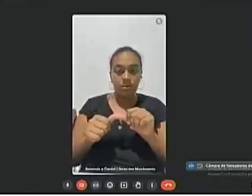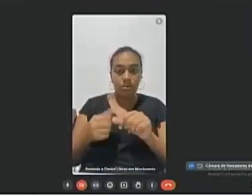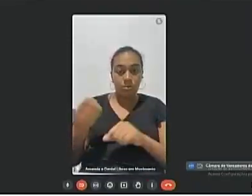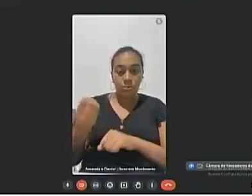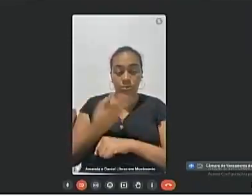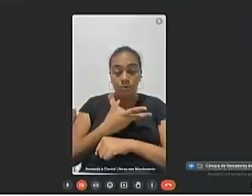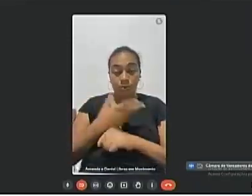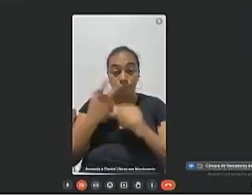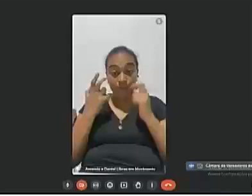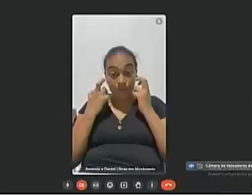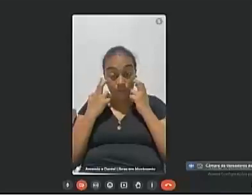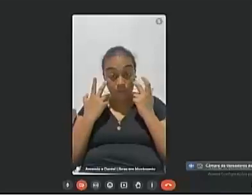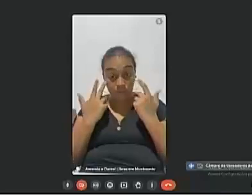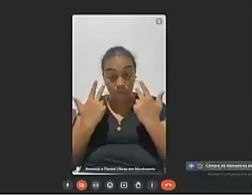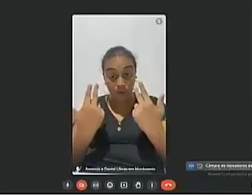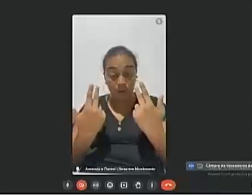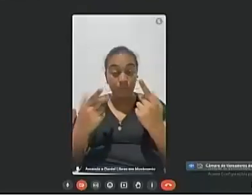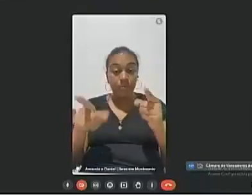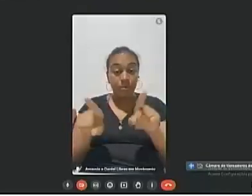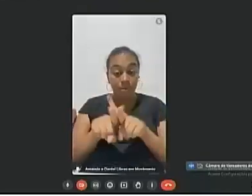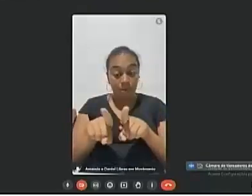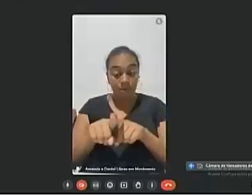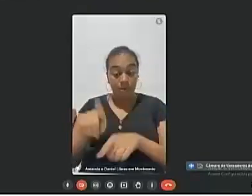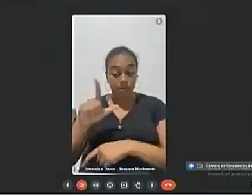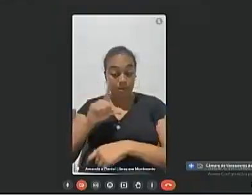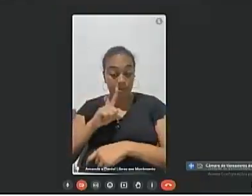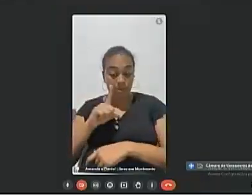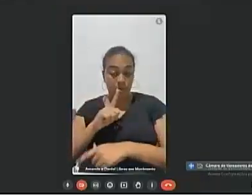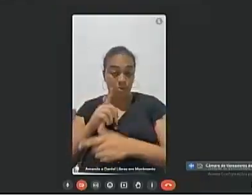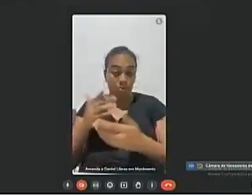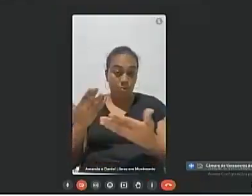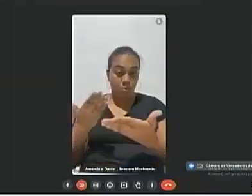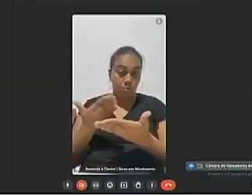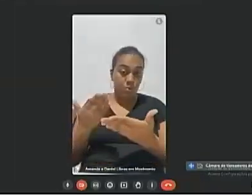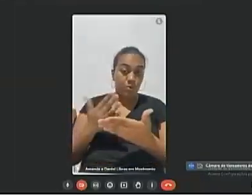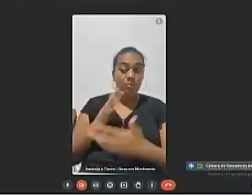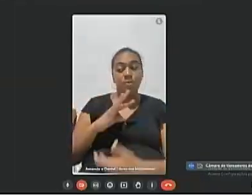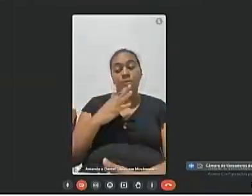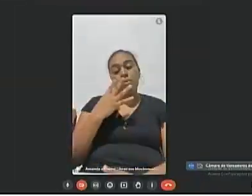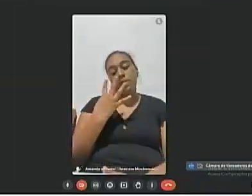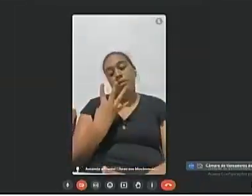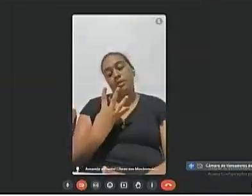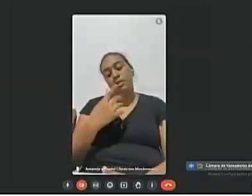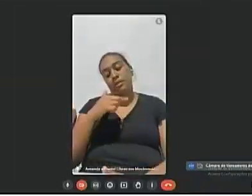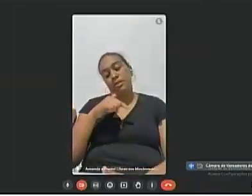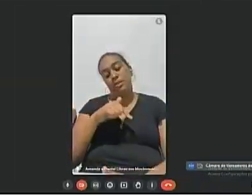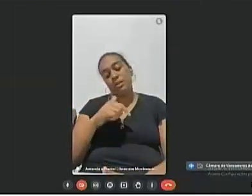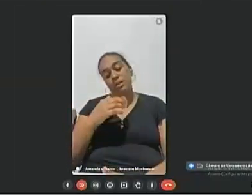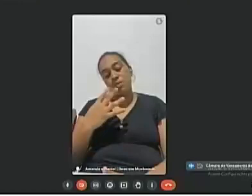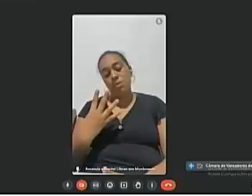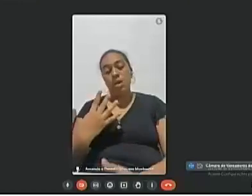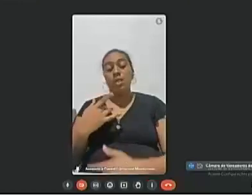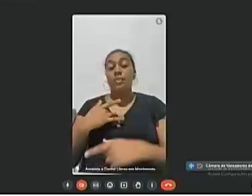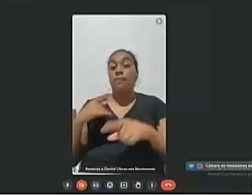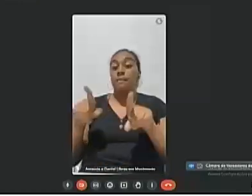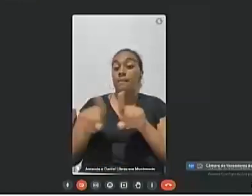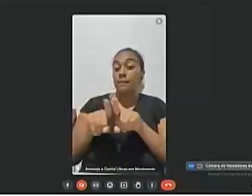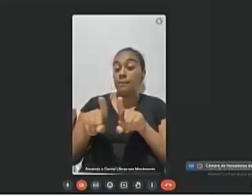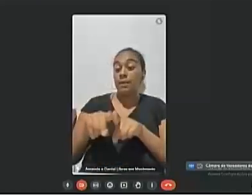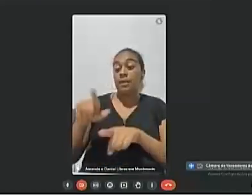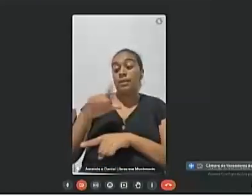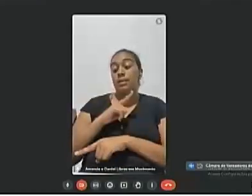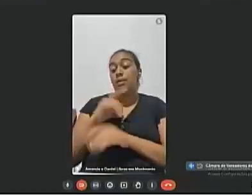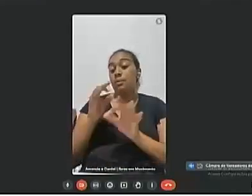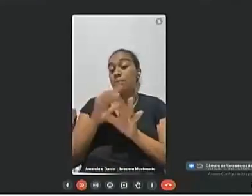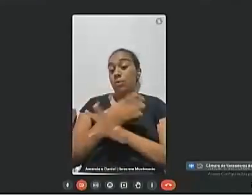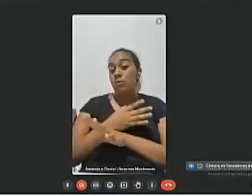que existe hoje, se fosse rebaixado para a cota 744, a gente também teria automaticamente